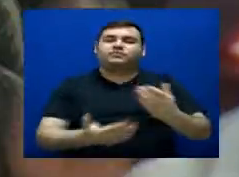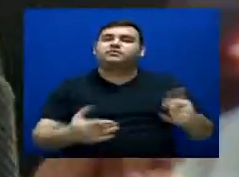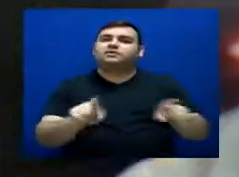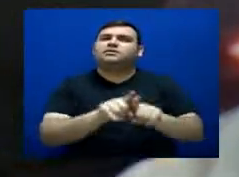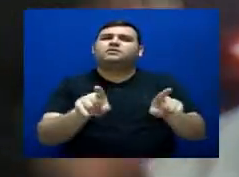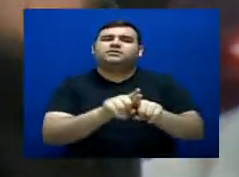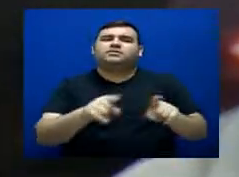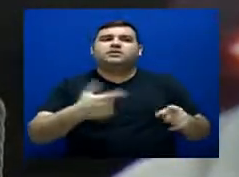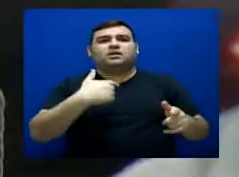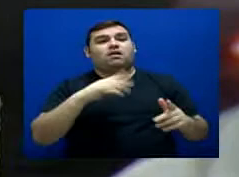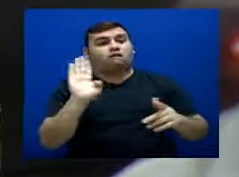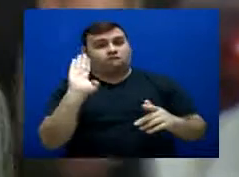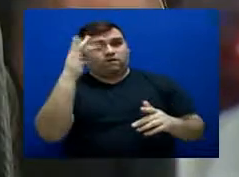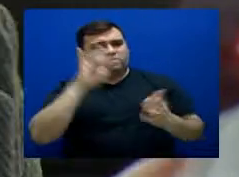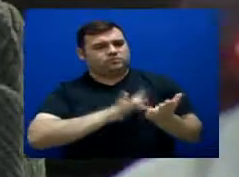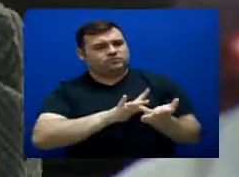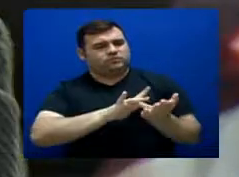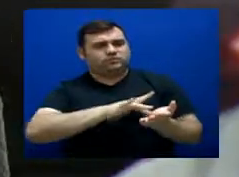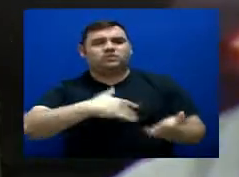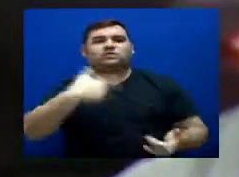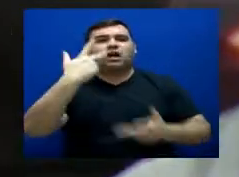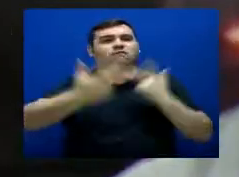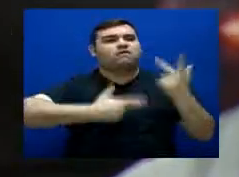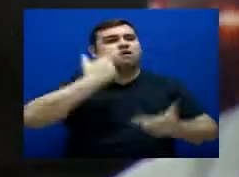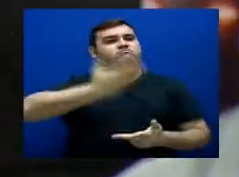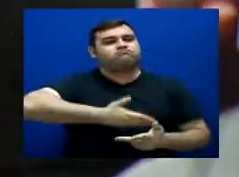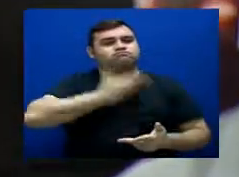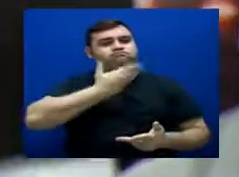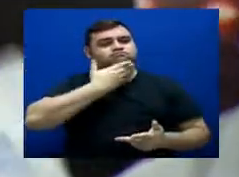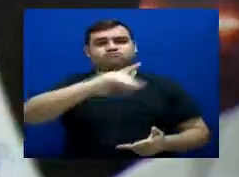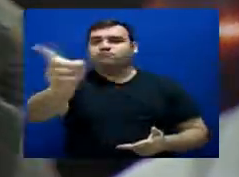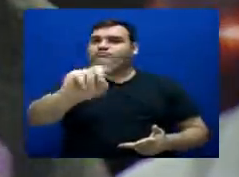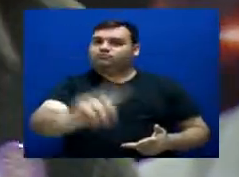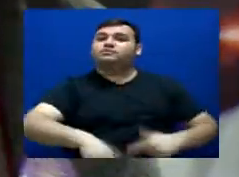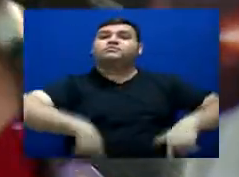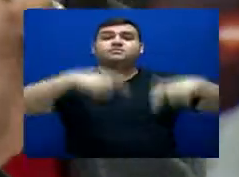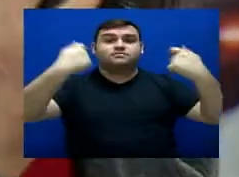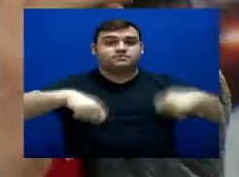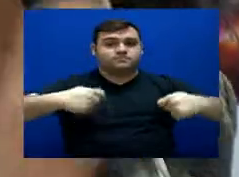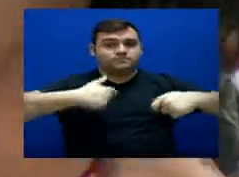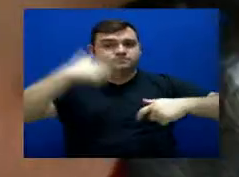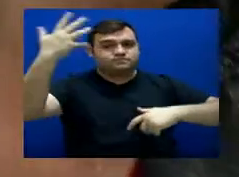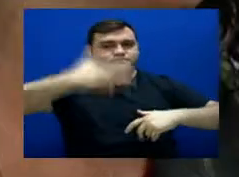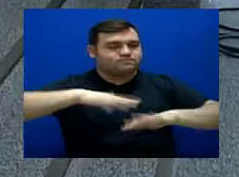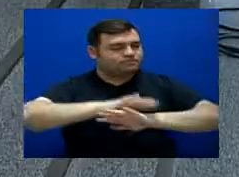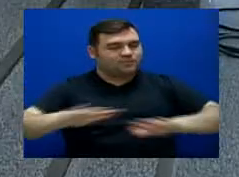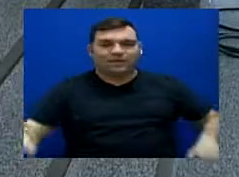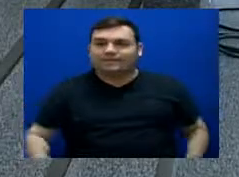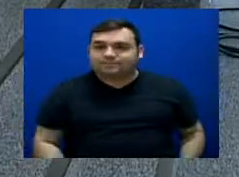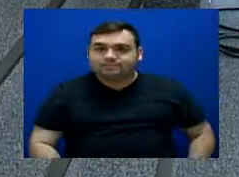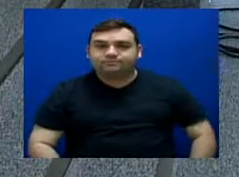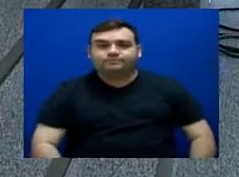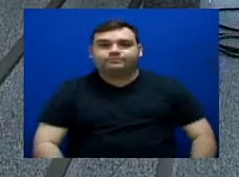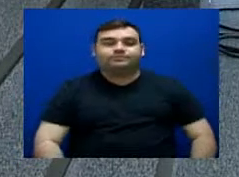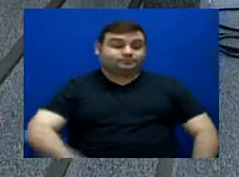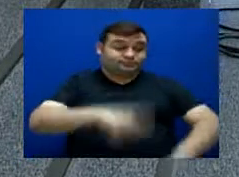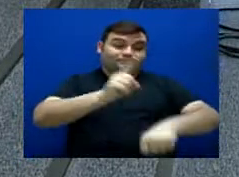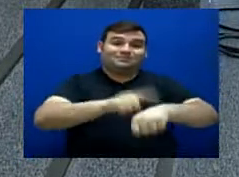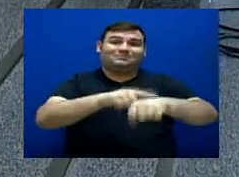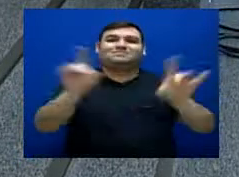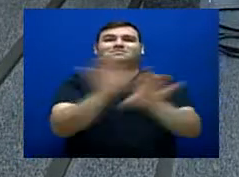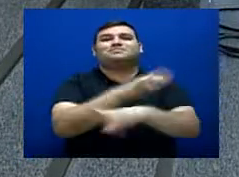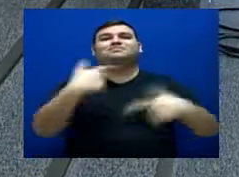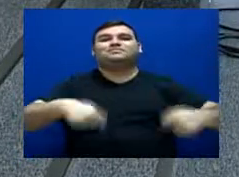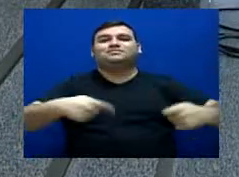e não ser hipócrita e demagogo com a população. Então, acho que fica essa fala. Obrigado. Ô, vereador, acabou o tempo, precisa colocar